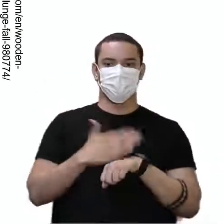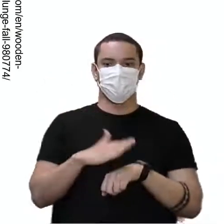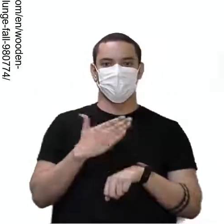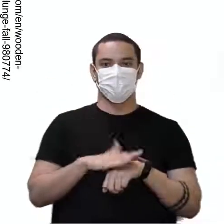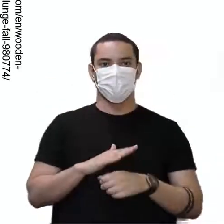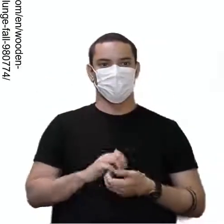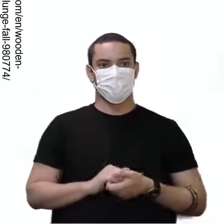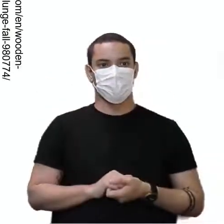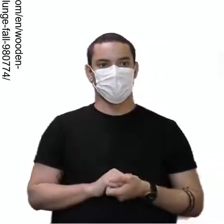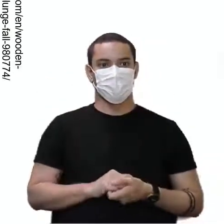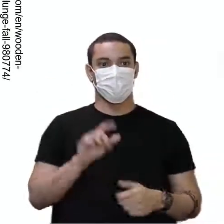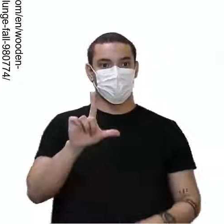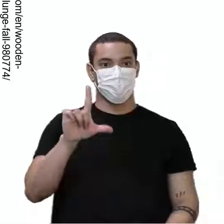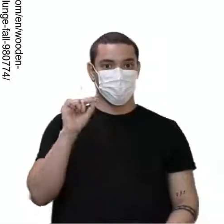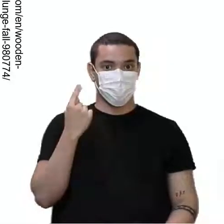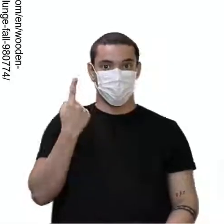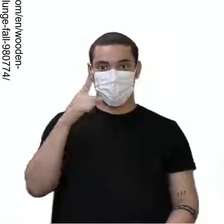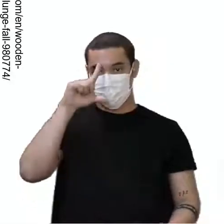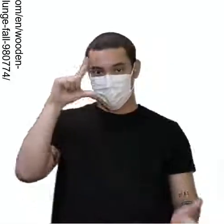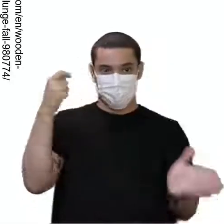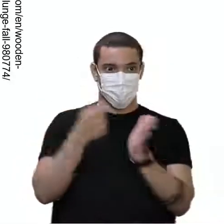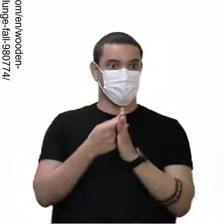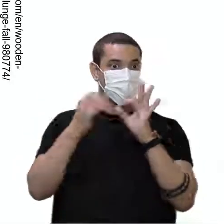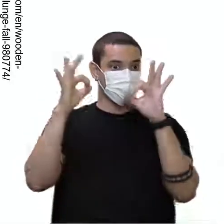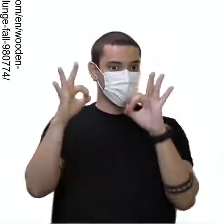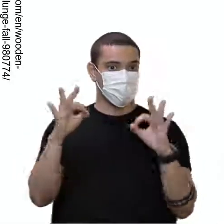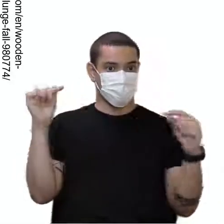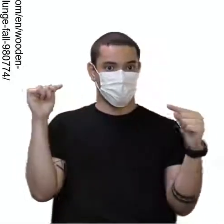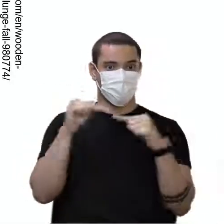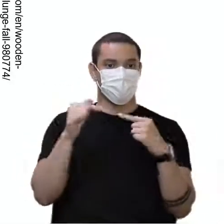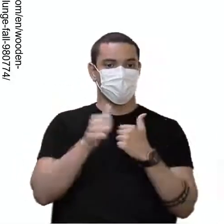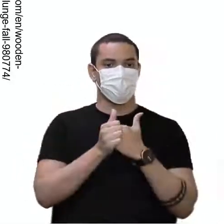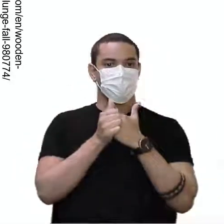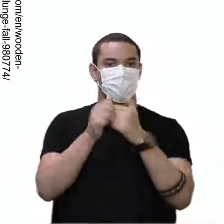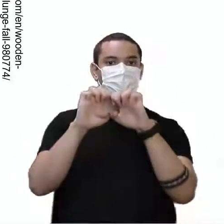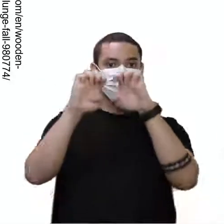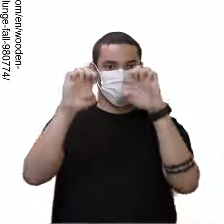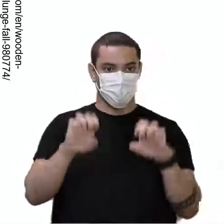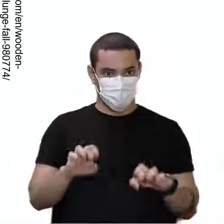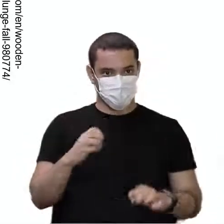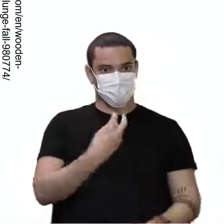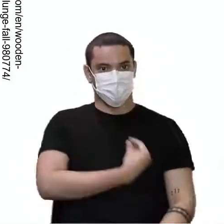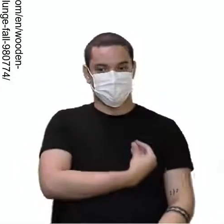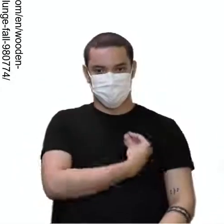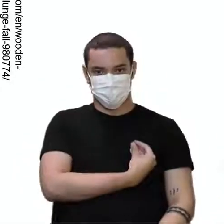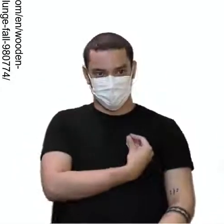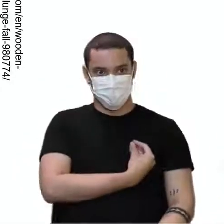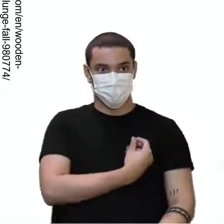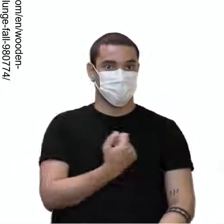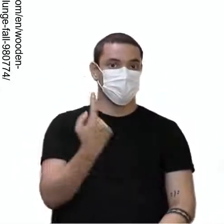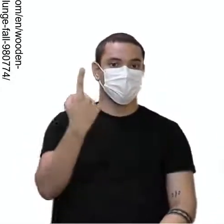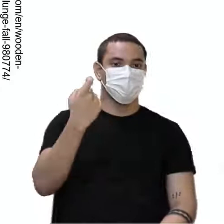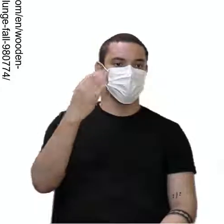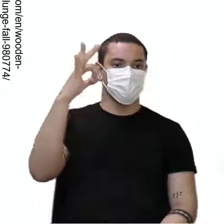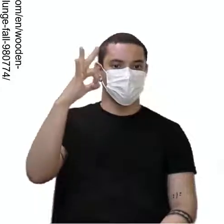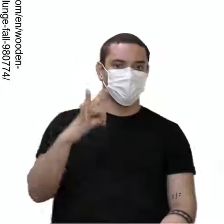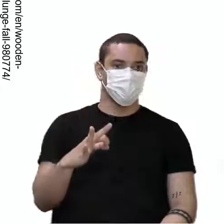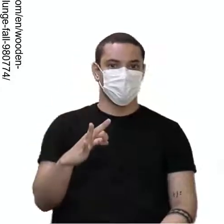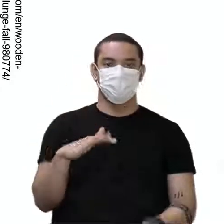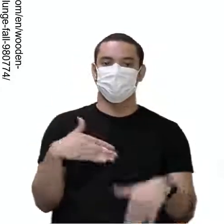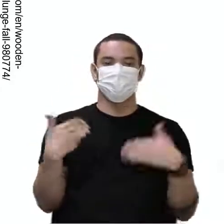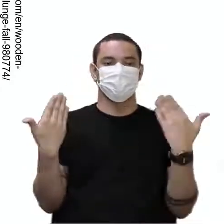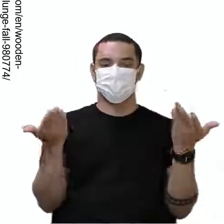praticar. Olha aí, escolha a única opção correta de acordo com as regras de estrutura do Present Perfect. A única opção